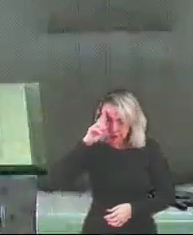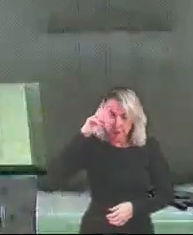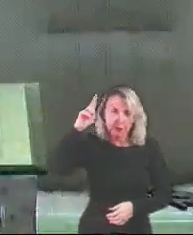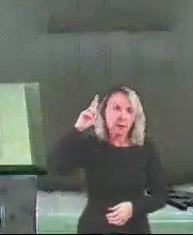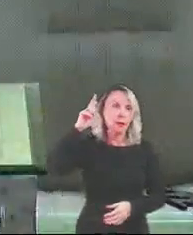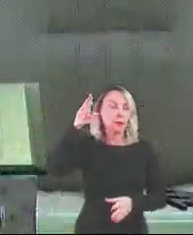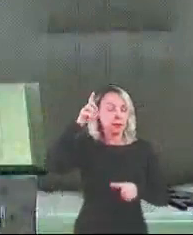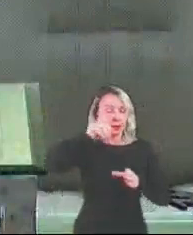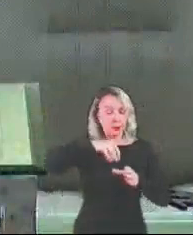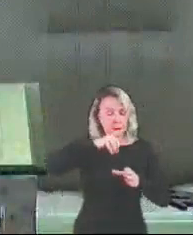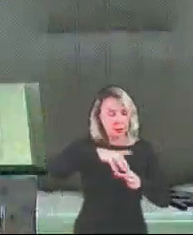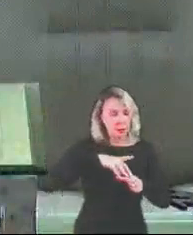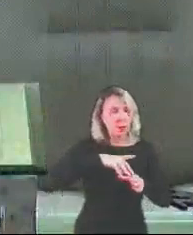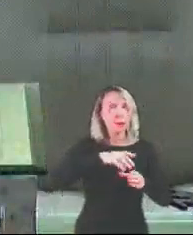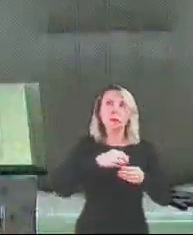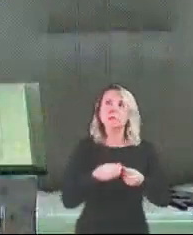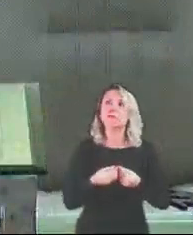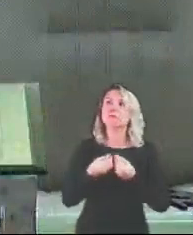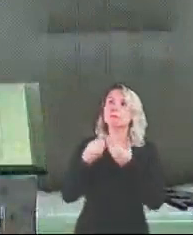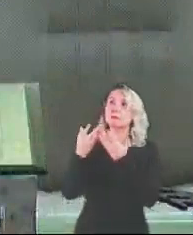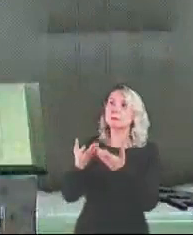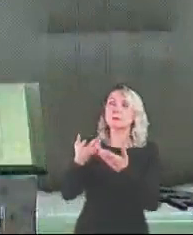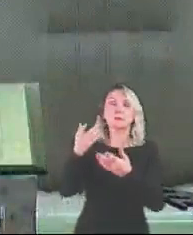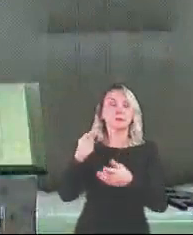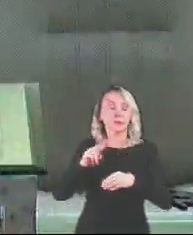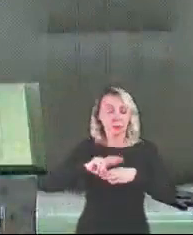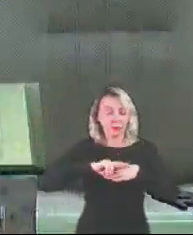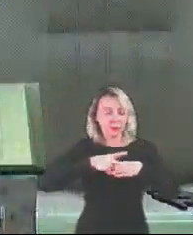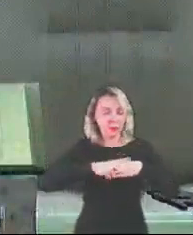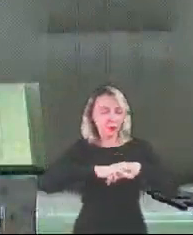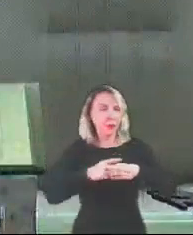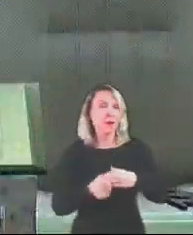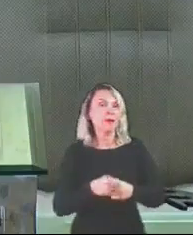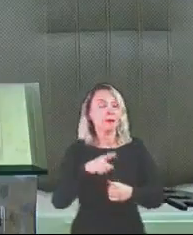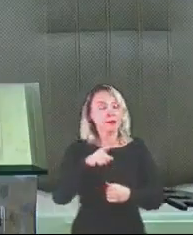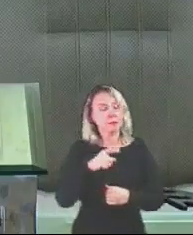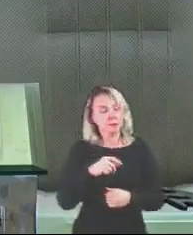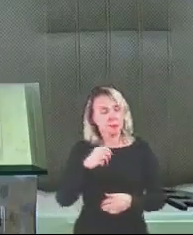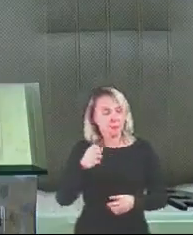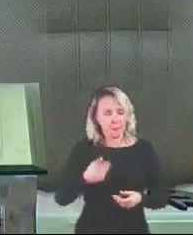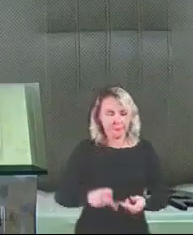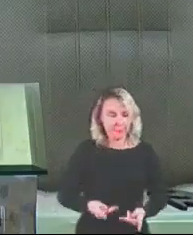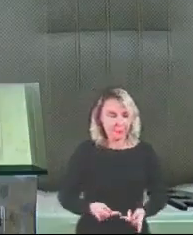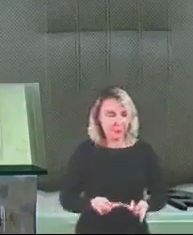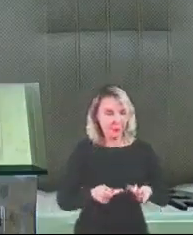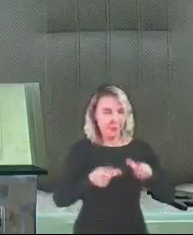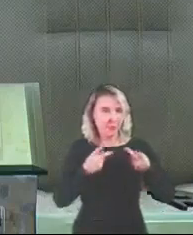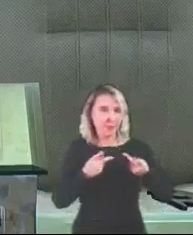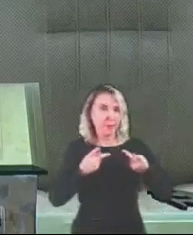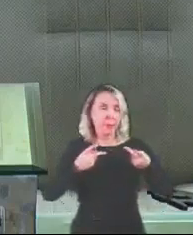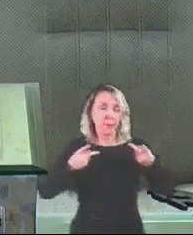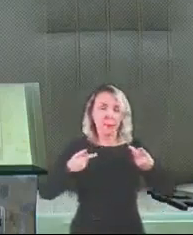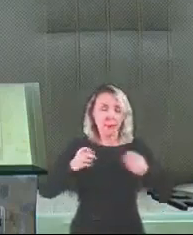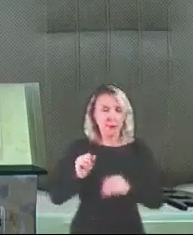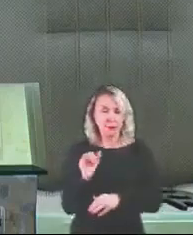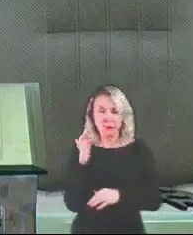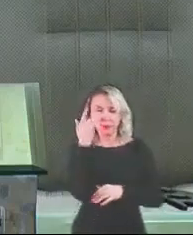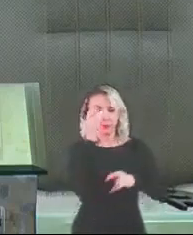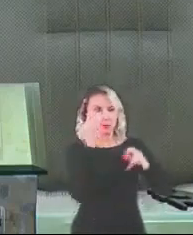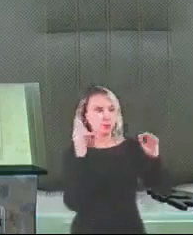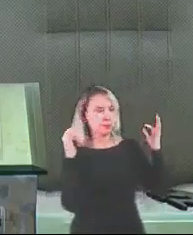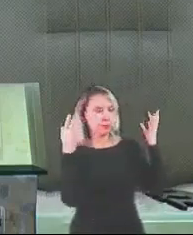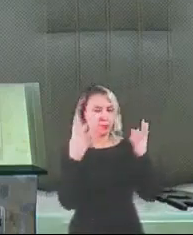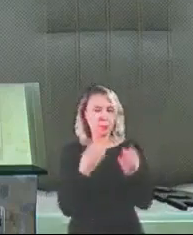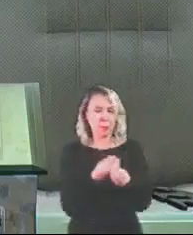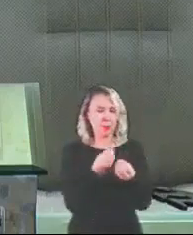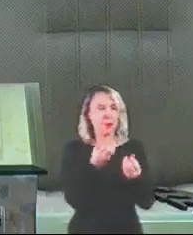teus celeiros se encherão, e os teus lagares de mosto, porque o Senhor te abençoará e far-te-á na terra